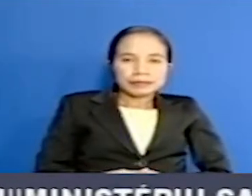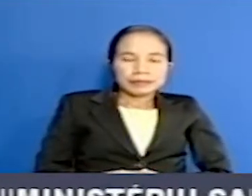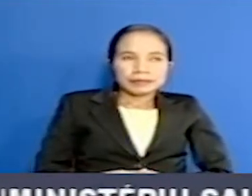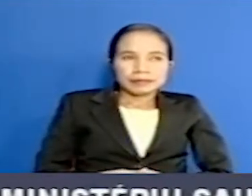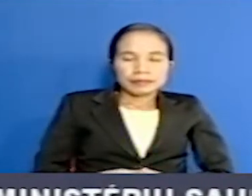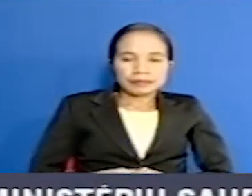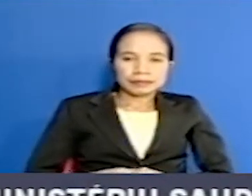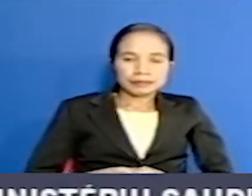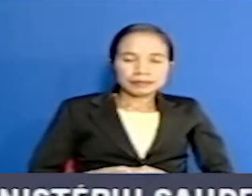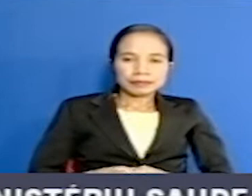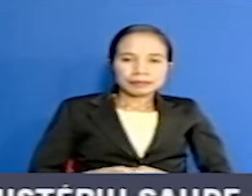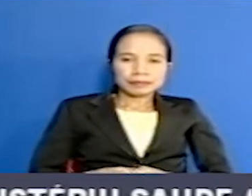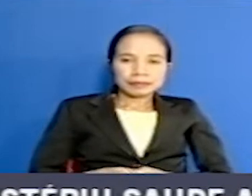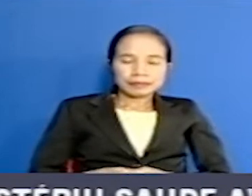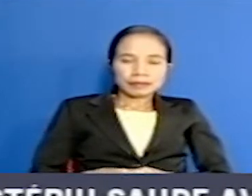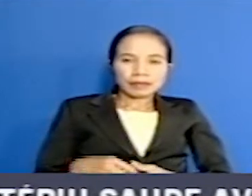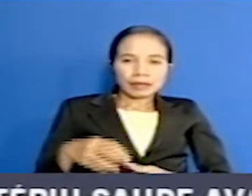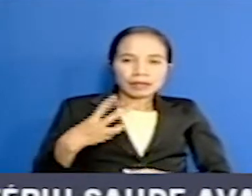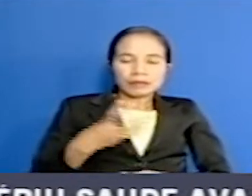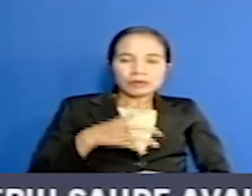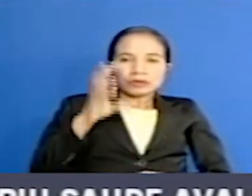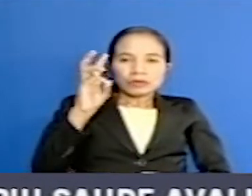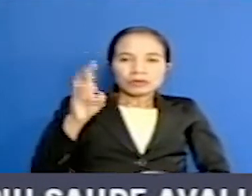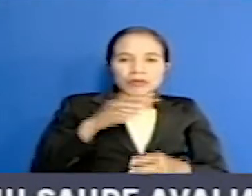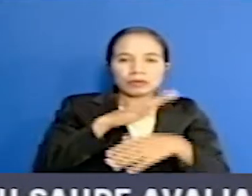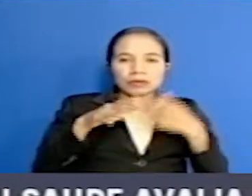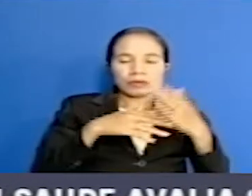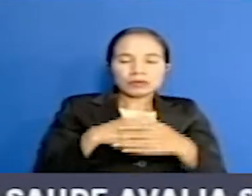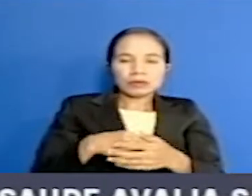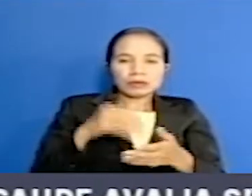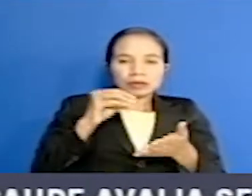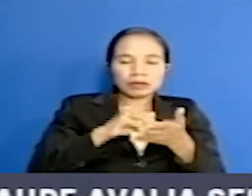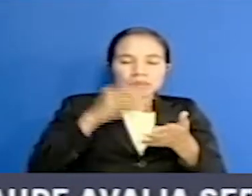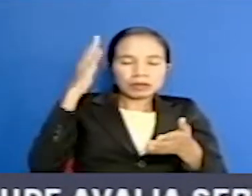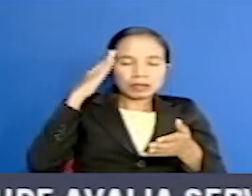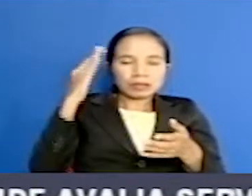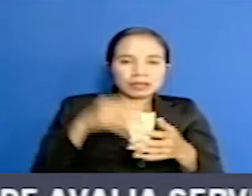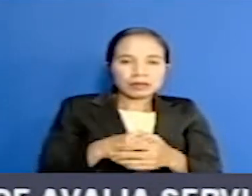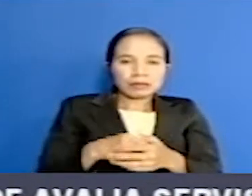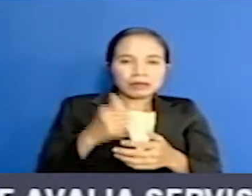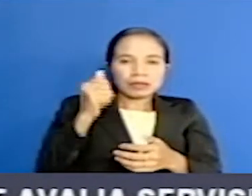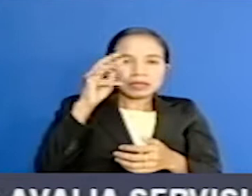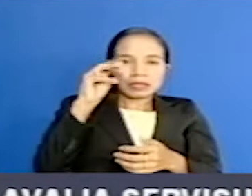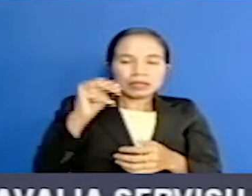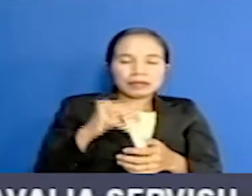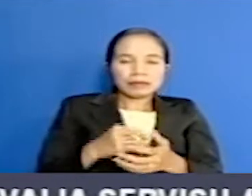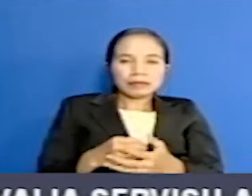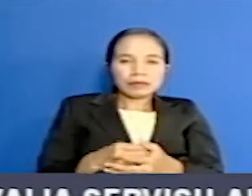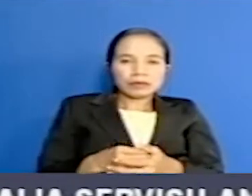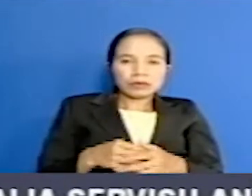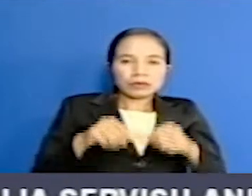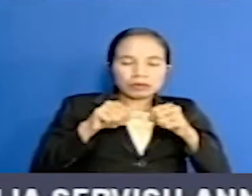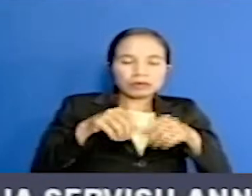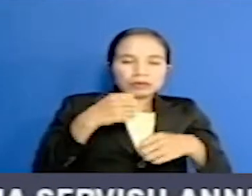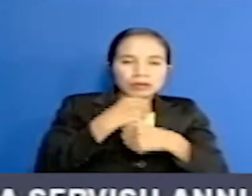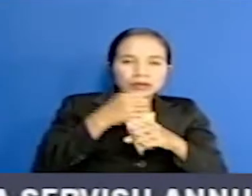mos usu ba parte relevante sira atu tau consideração ba Artemoris o di bele continua sira na atividade nesan bye-bye. Hitu, ami